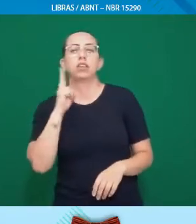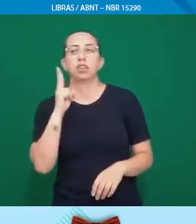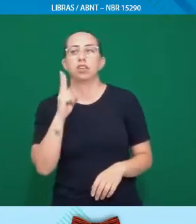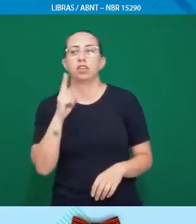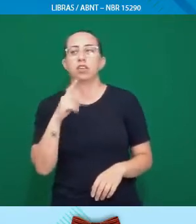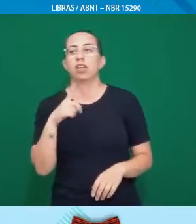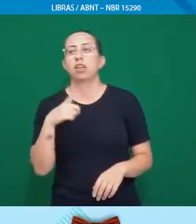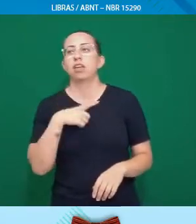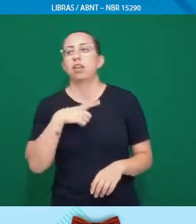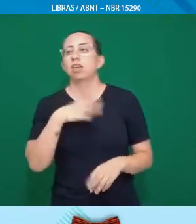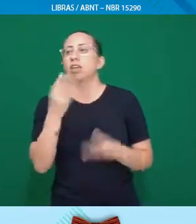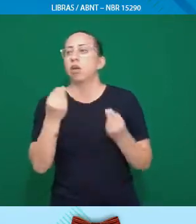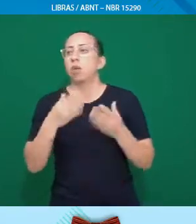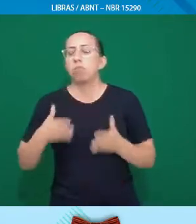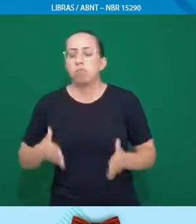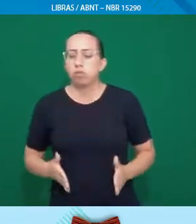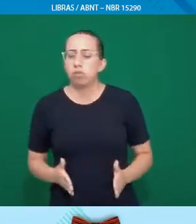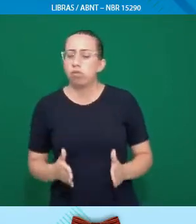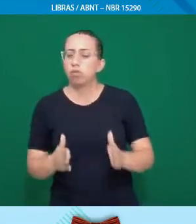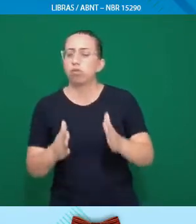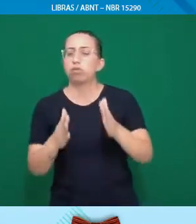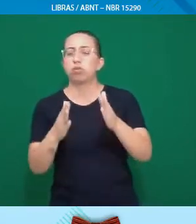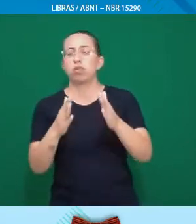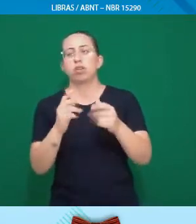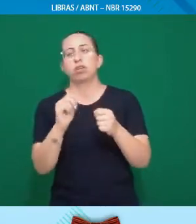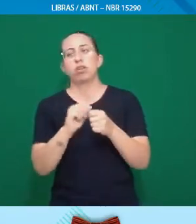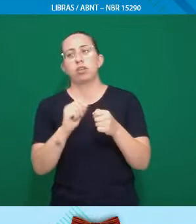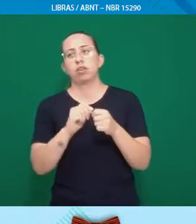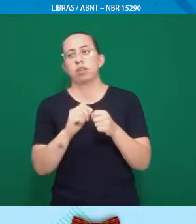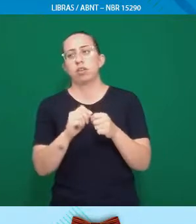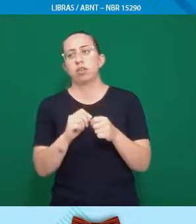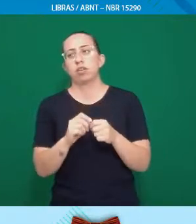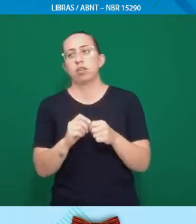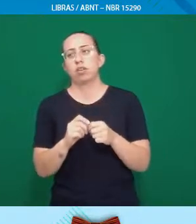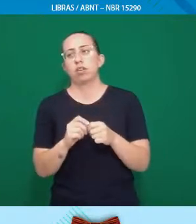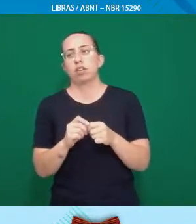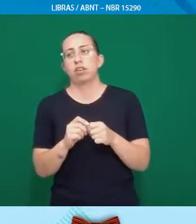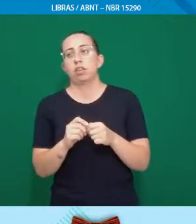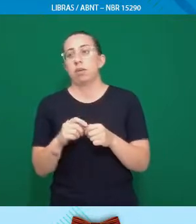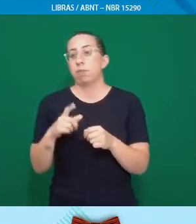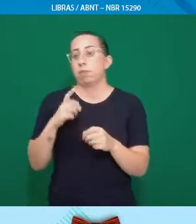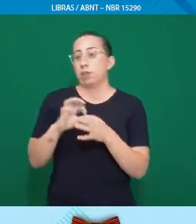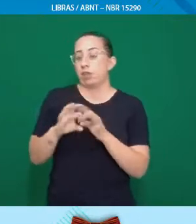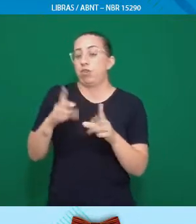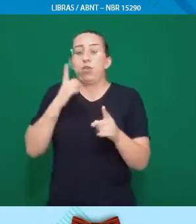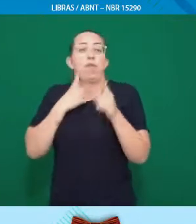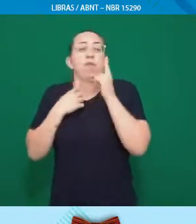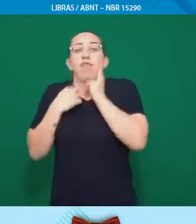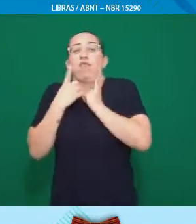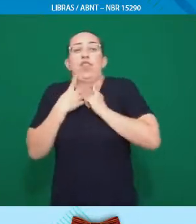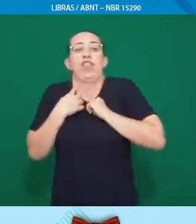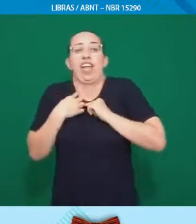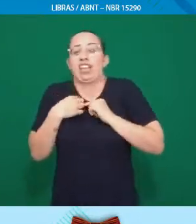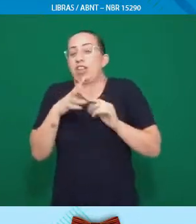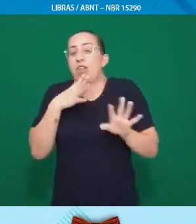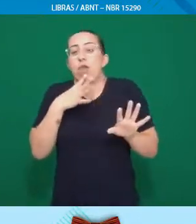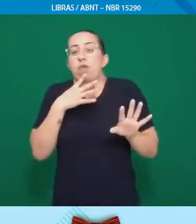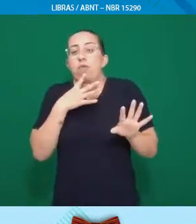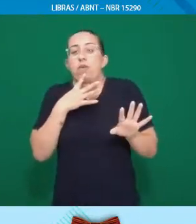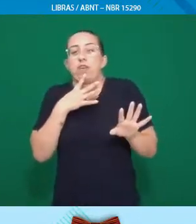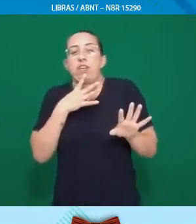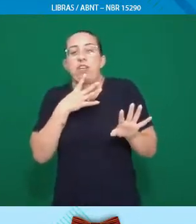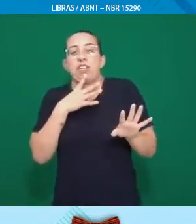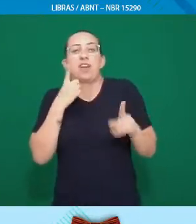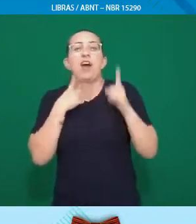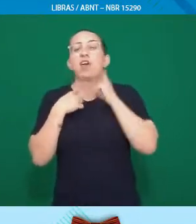temos muito muito caminho a percorrer ainda e despertou Sim eu gosto pela política muito bom que eu não conhecia eu